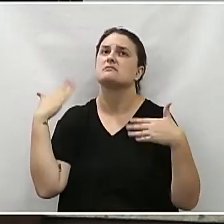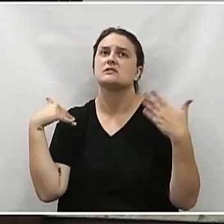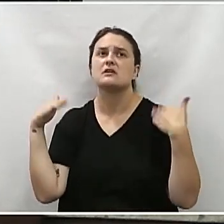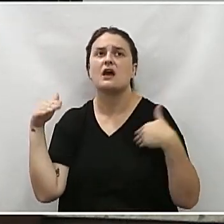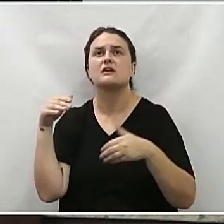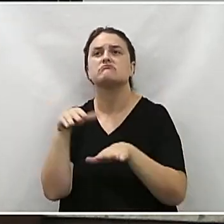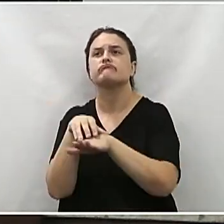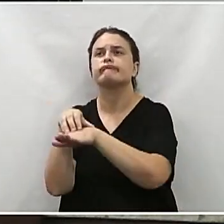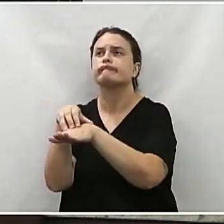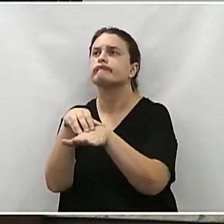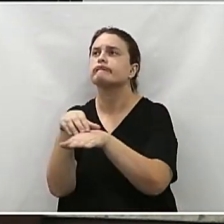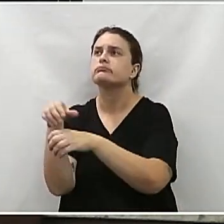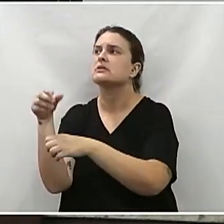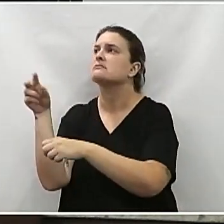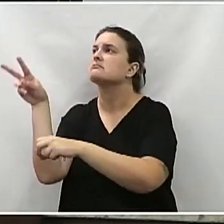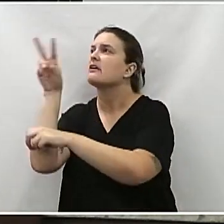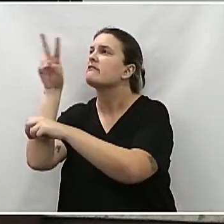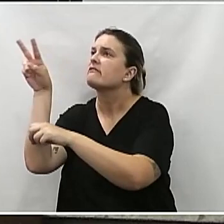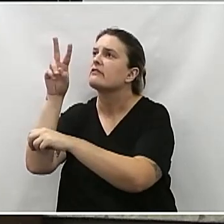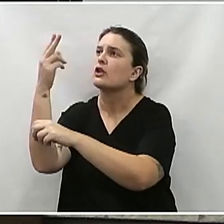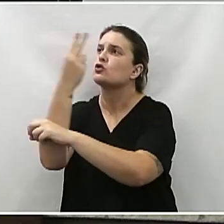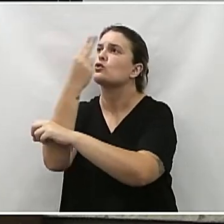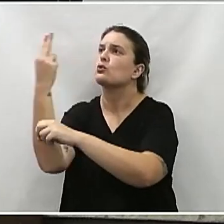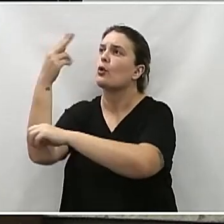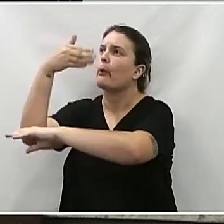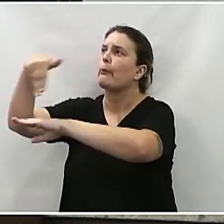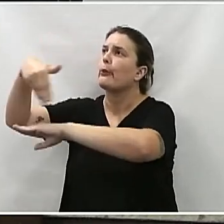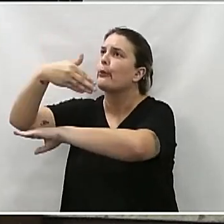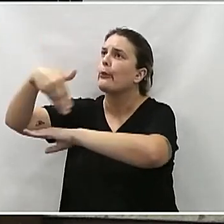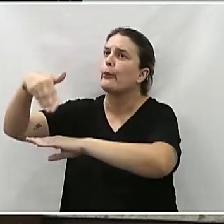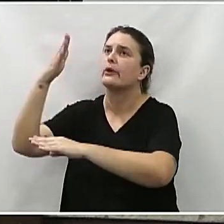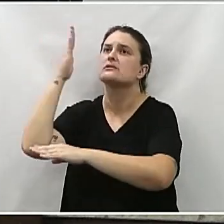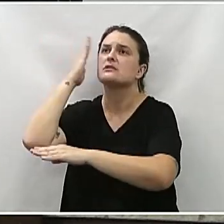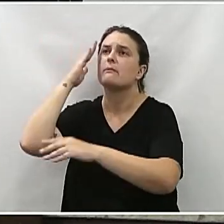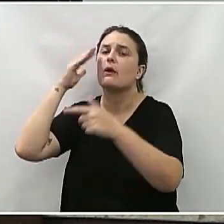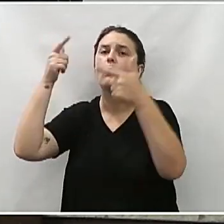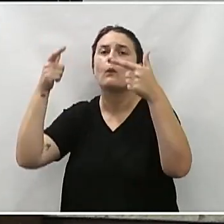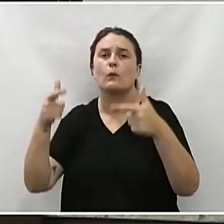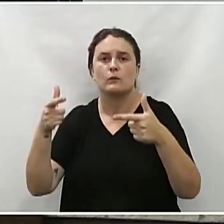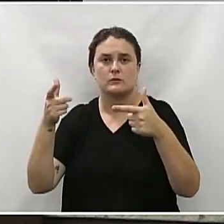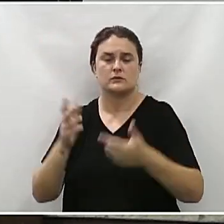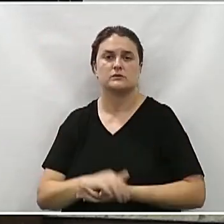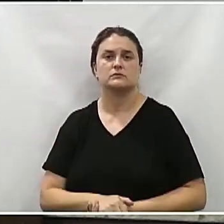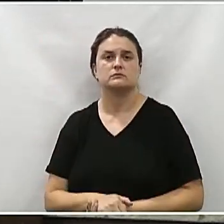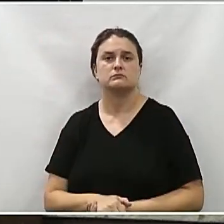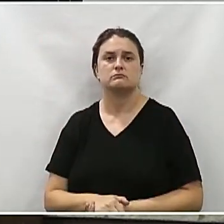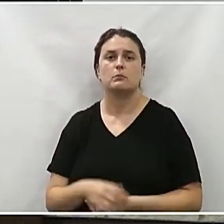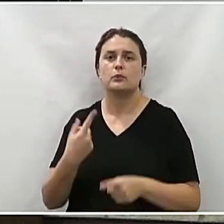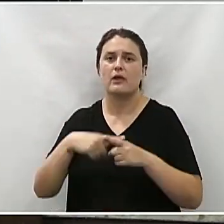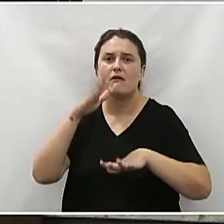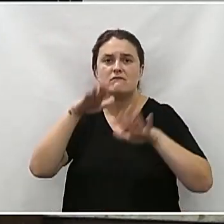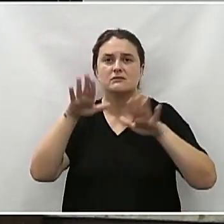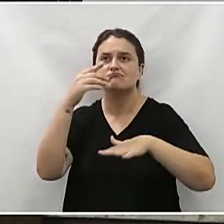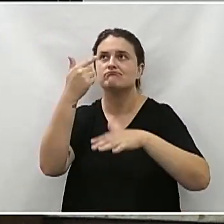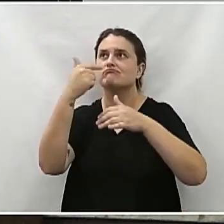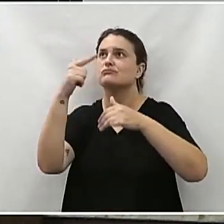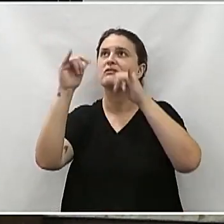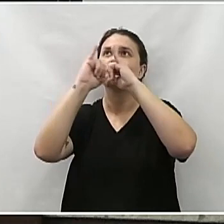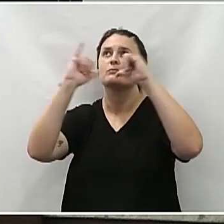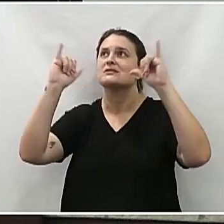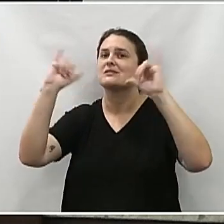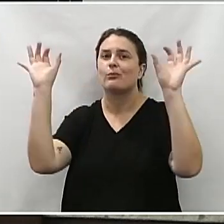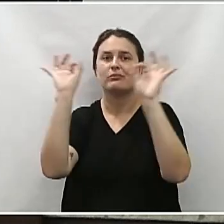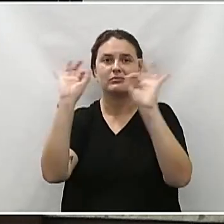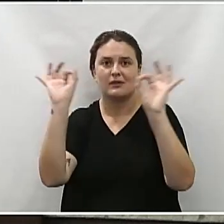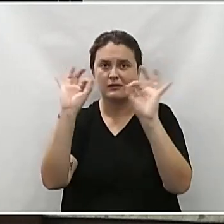Vitória e procuram algum endereço elas consigam com